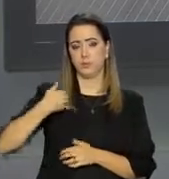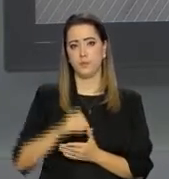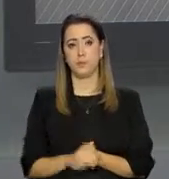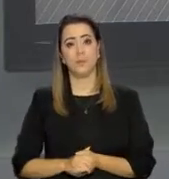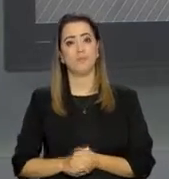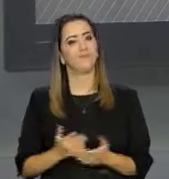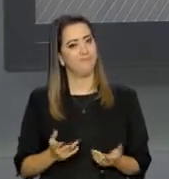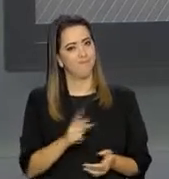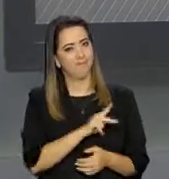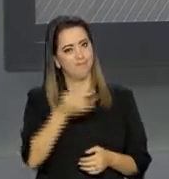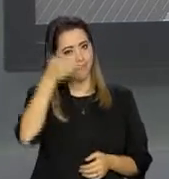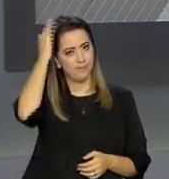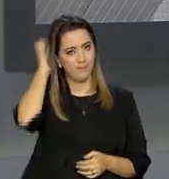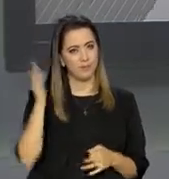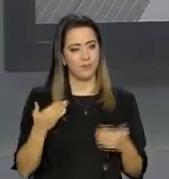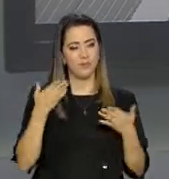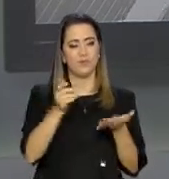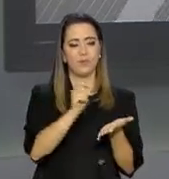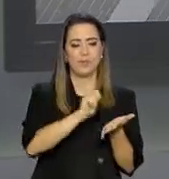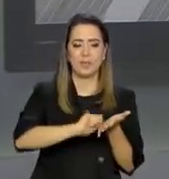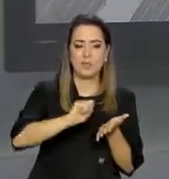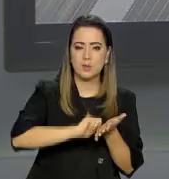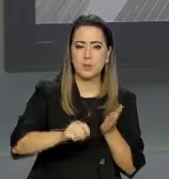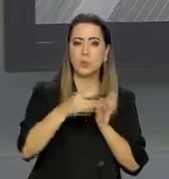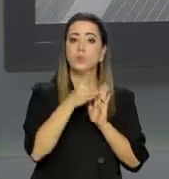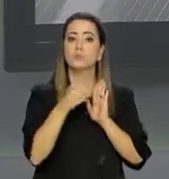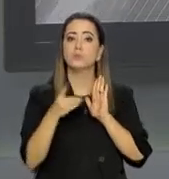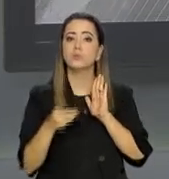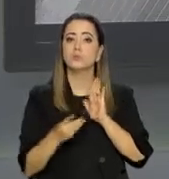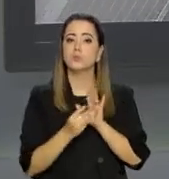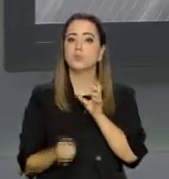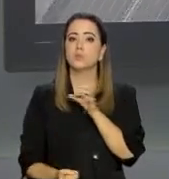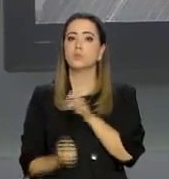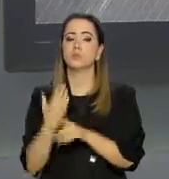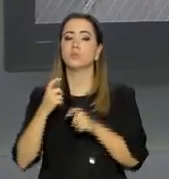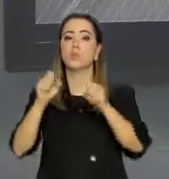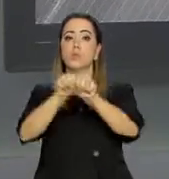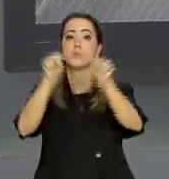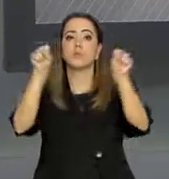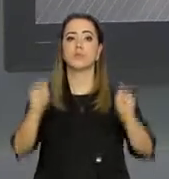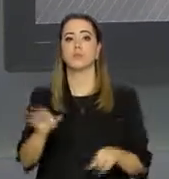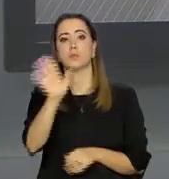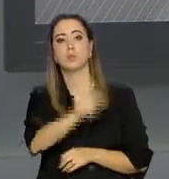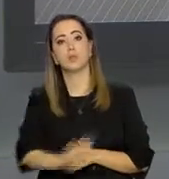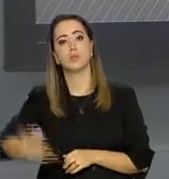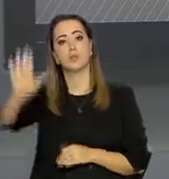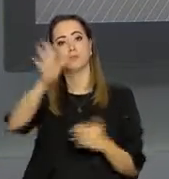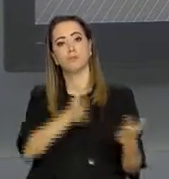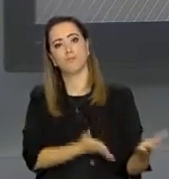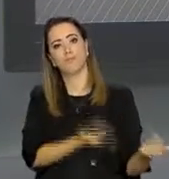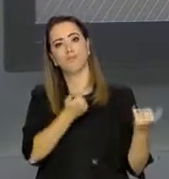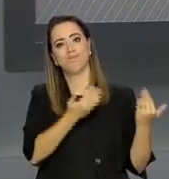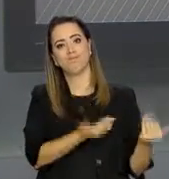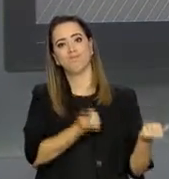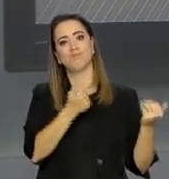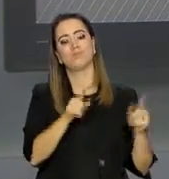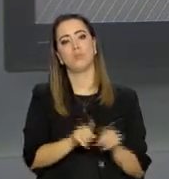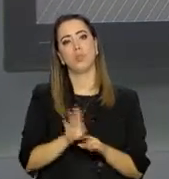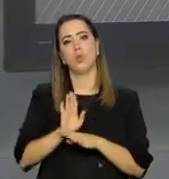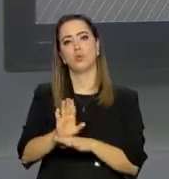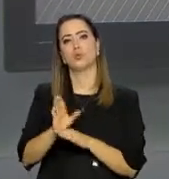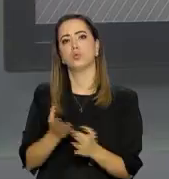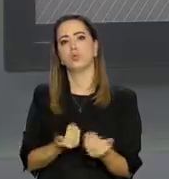anos. O presidente da República, Michel Temer, também assinou o decreto que cria o Sistema Nacional de Juventude, que torna o apoio